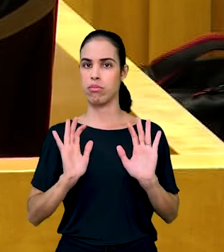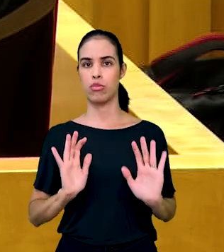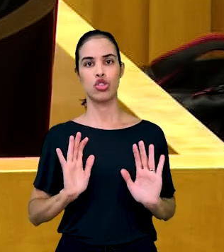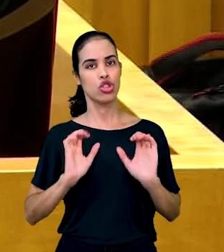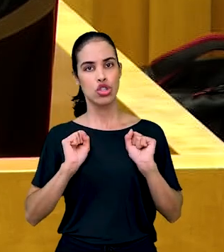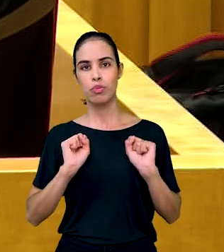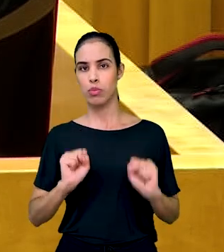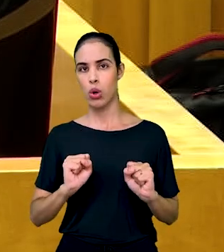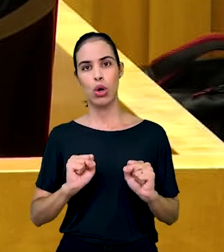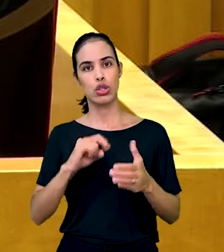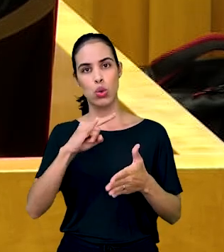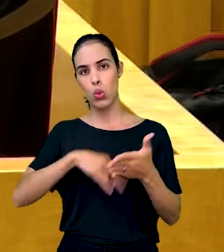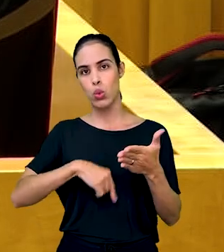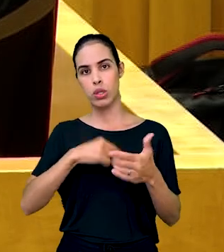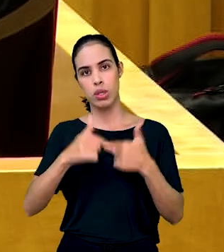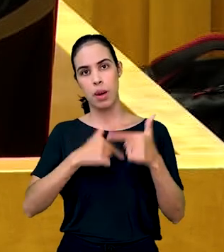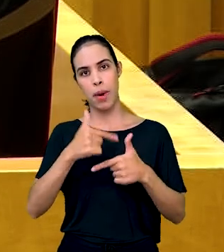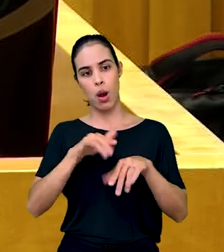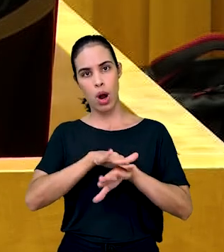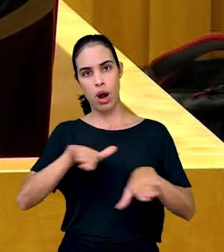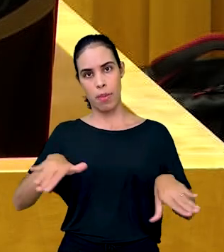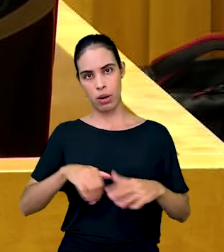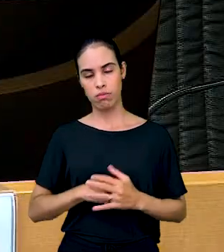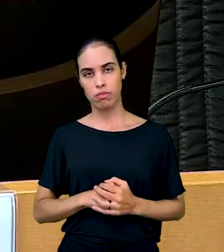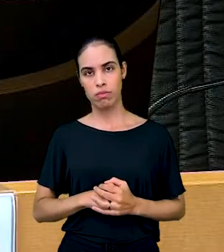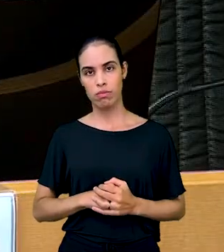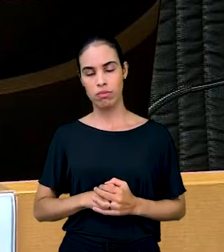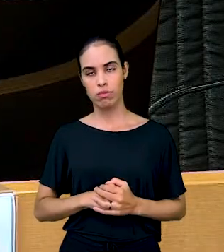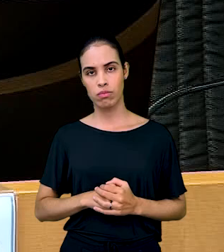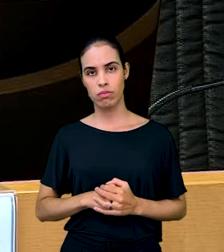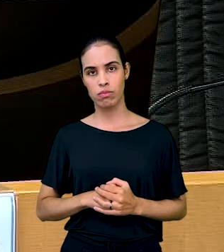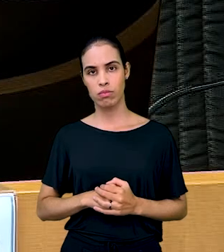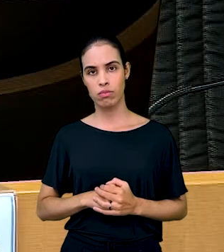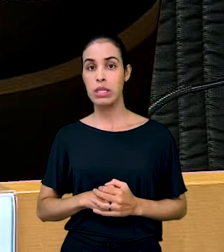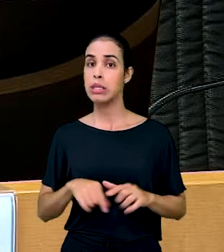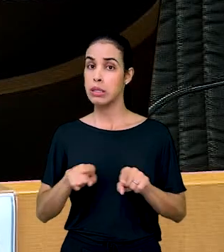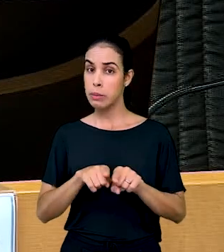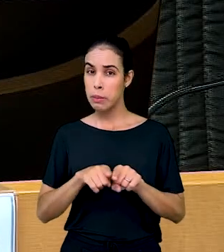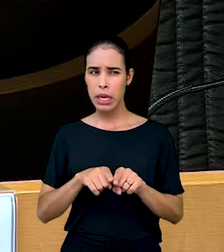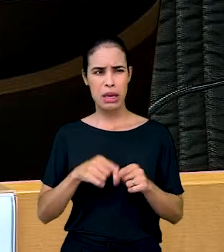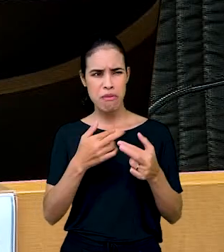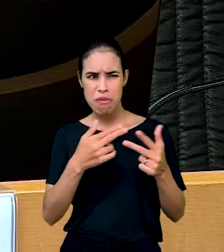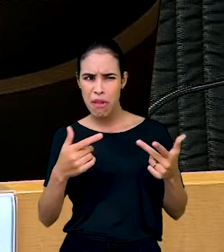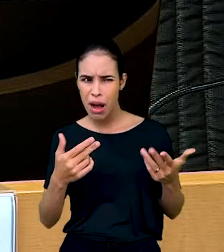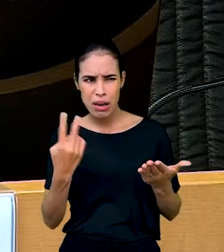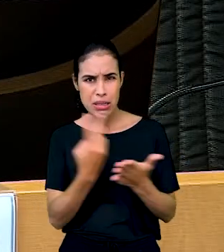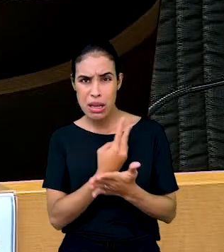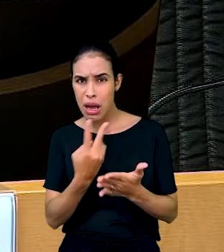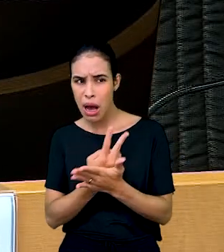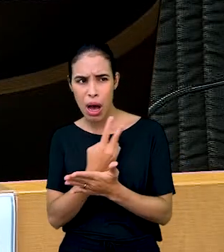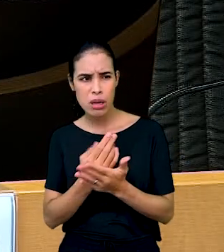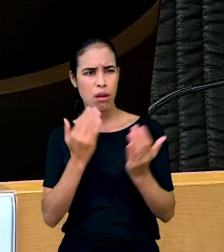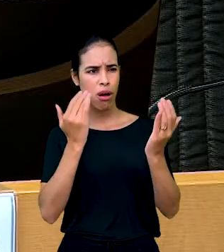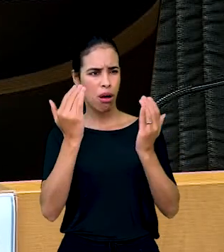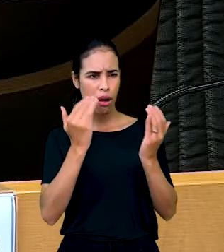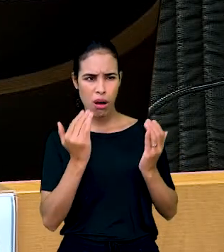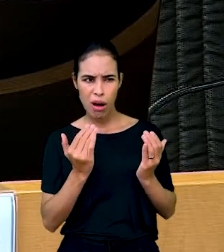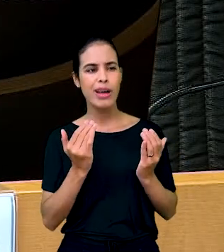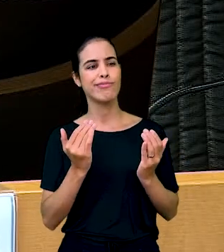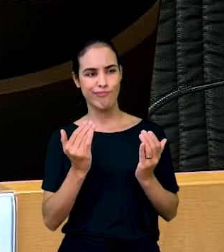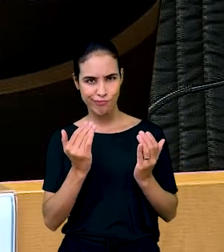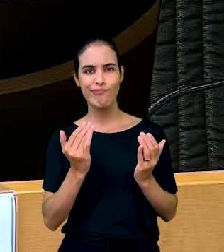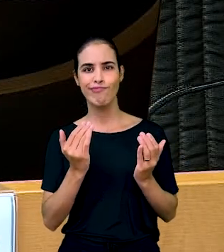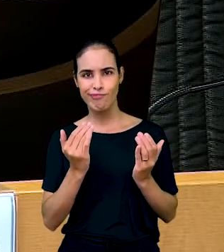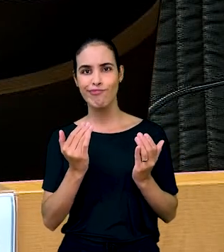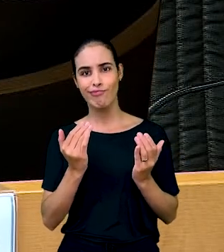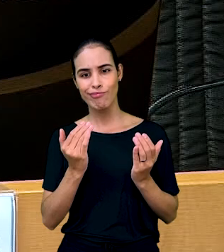é suficiente para justificar a rescisão indireta. E, no caso, ainda havia outras irregularidades que fundamentam